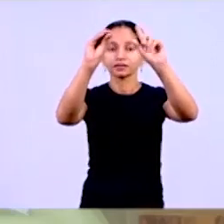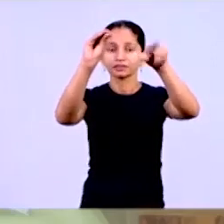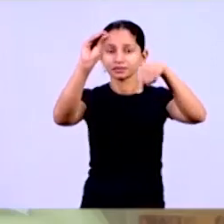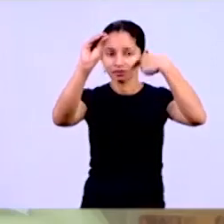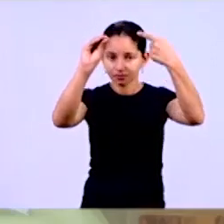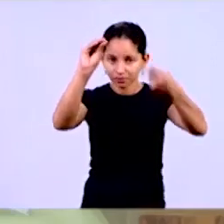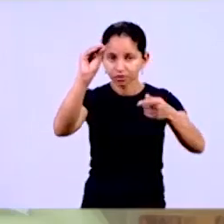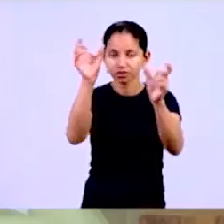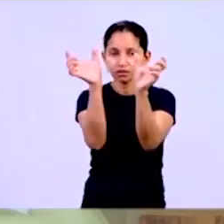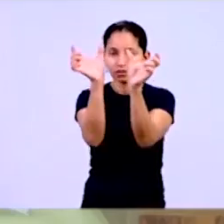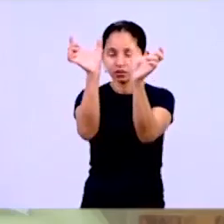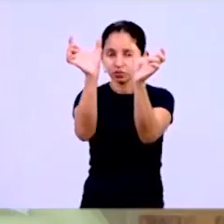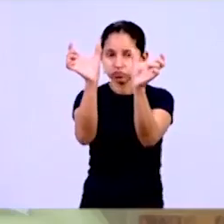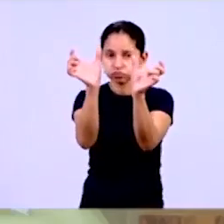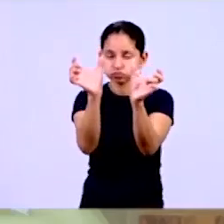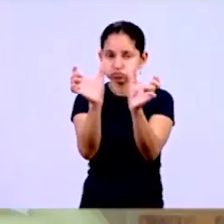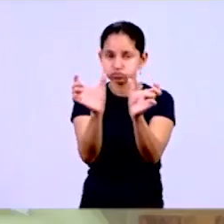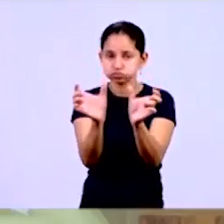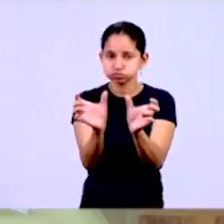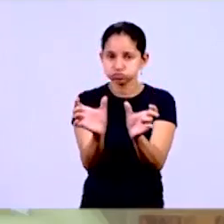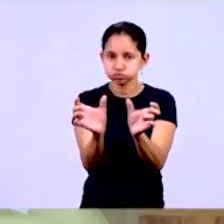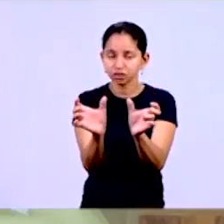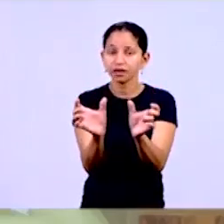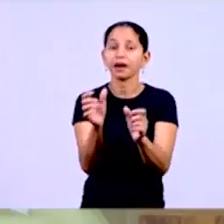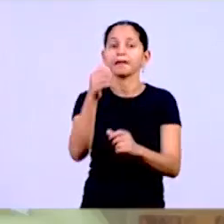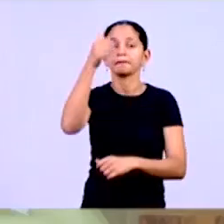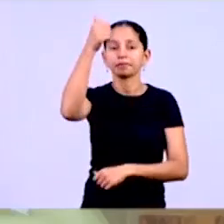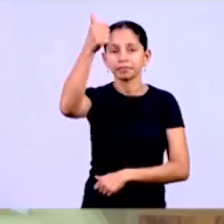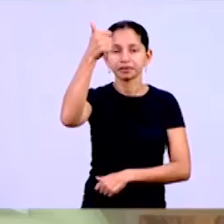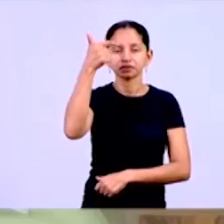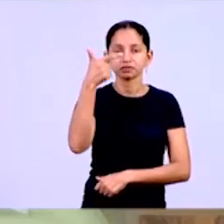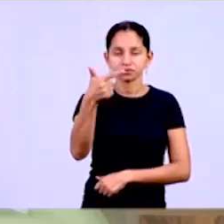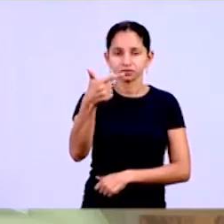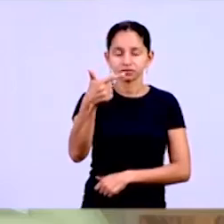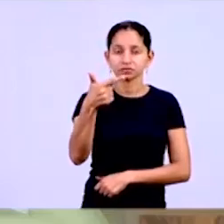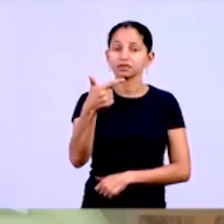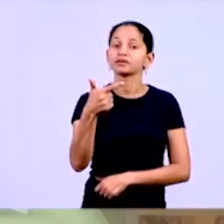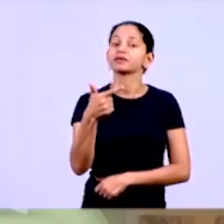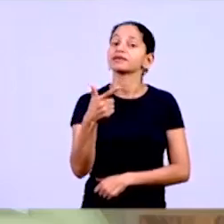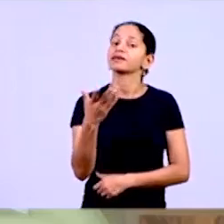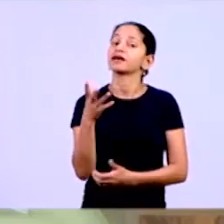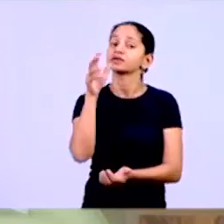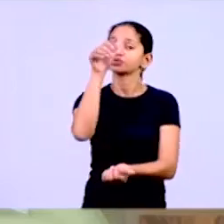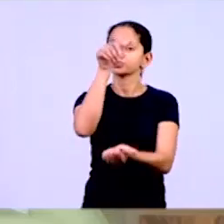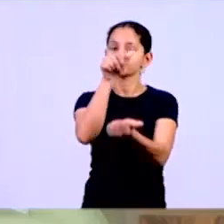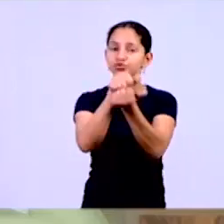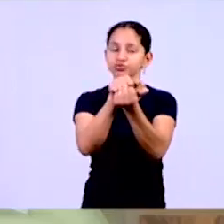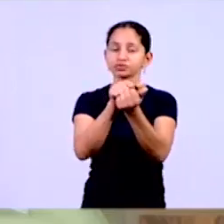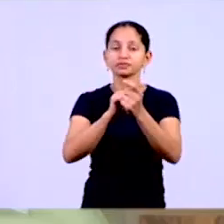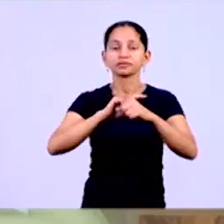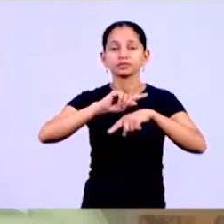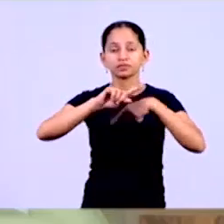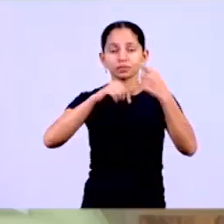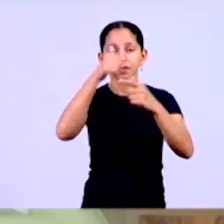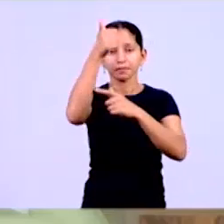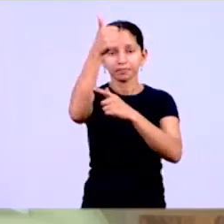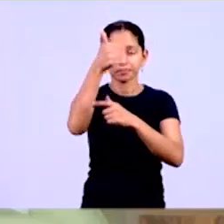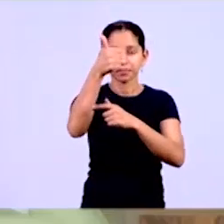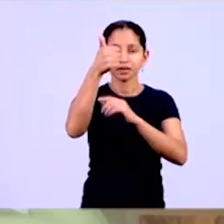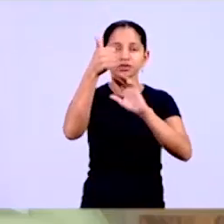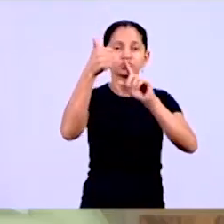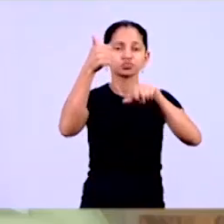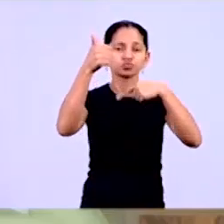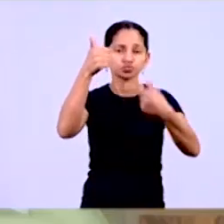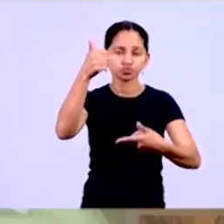são duas figuras, né? Na verdade, são três figuras, a primeira e a segunda que é junta com outra. Então, depois da primeira figura, tudo que